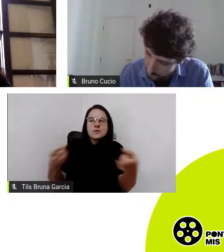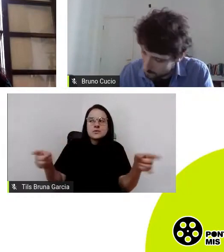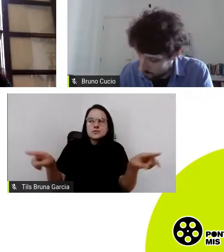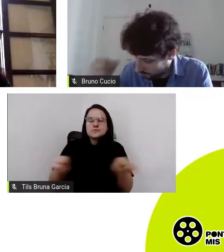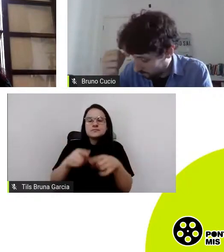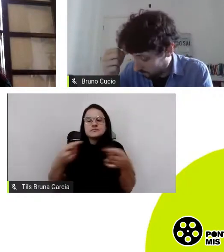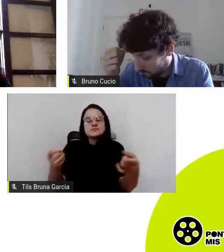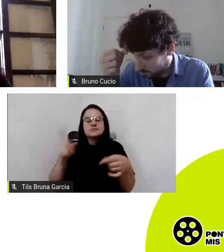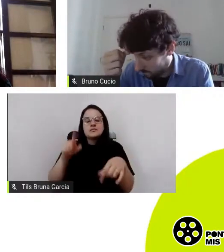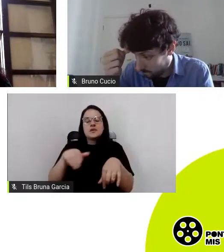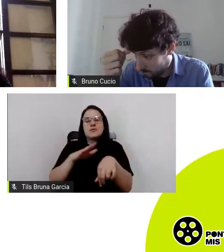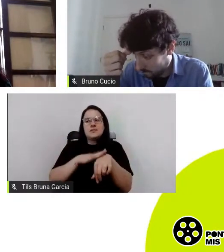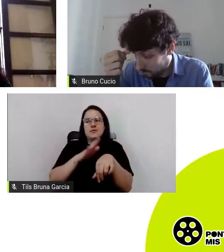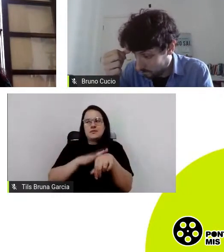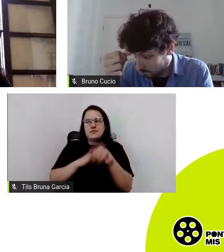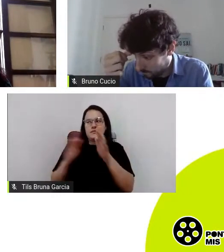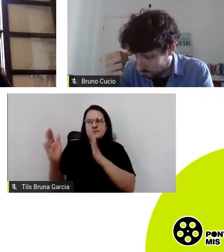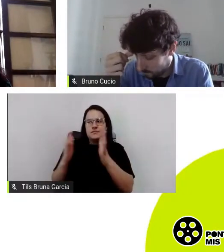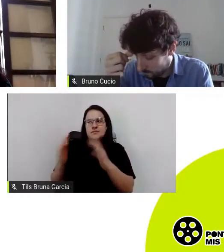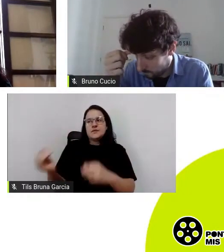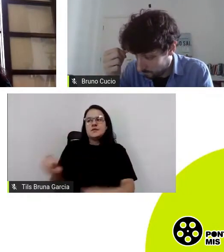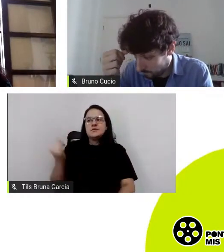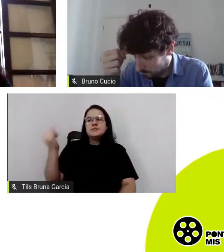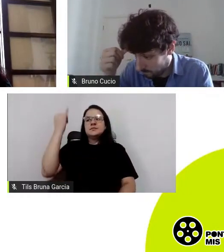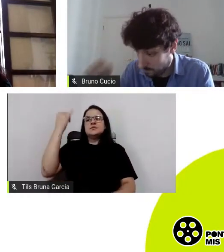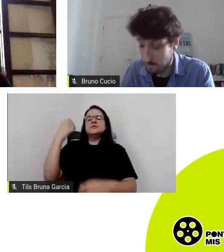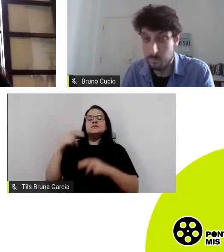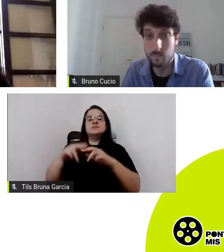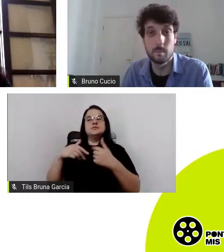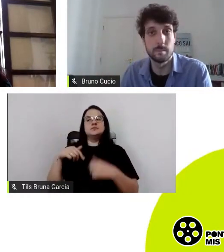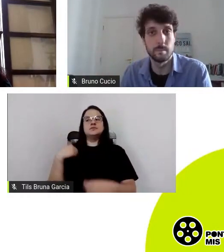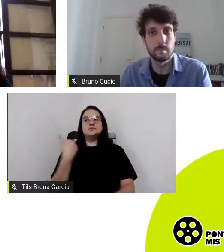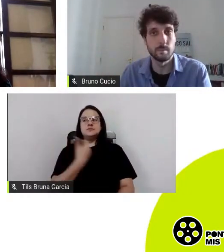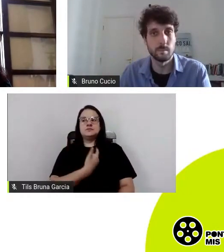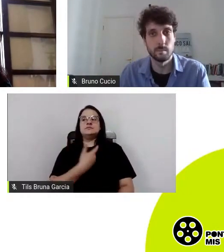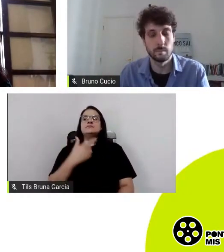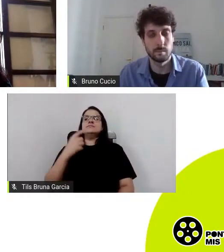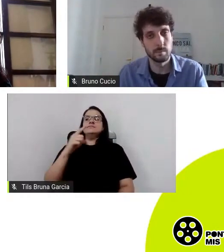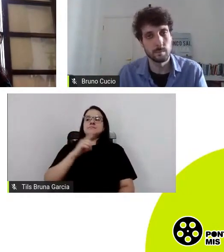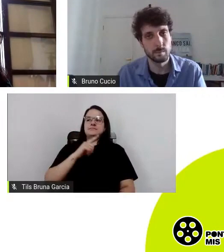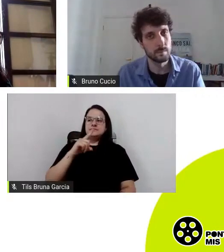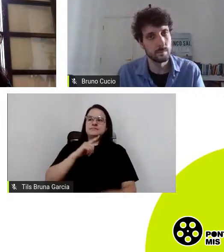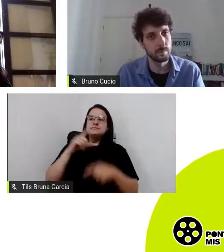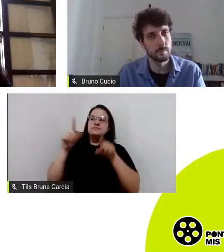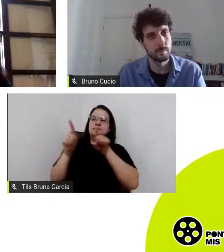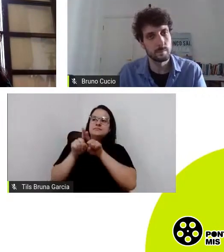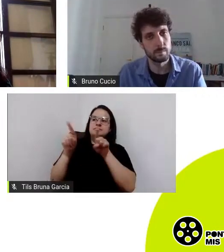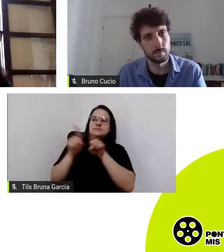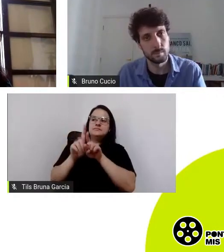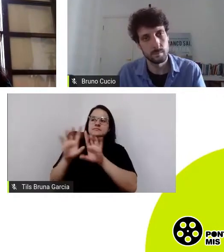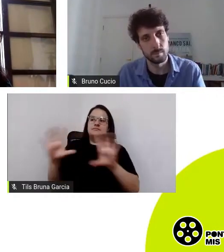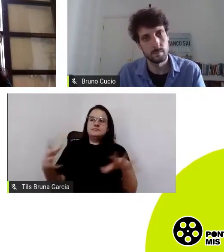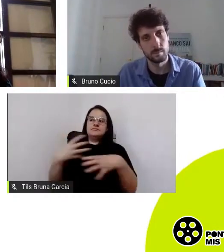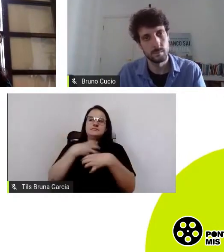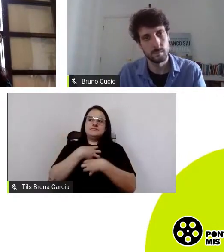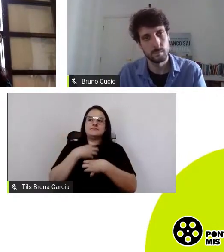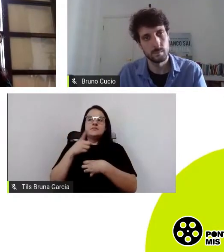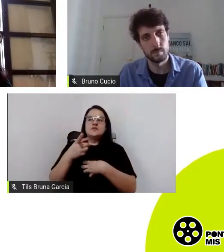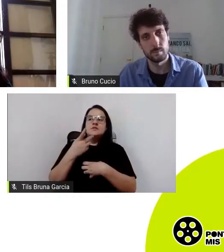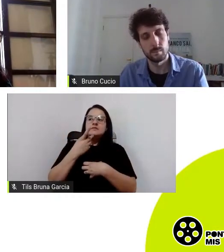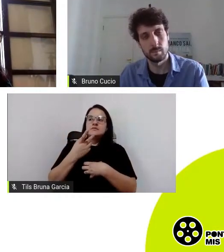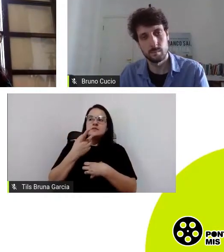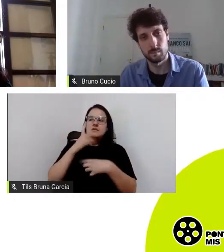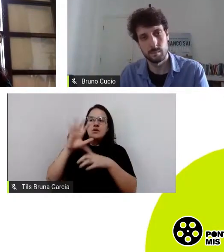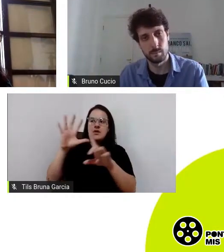momento importante também, né? E a gente acaba se transportando mesmo, né? E como você disse, a arte